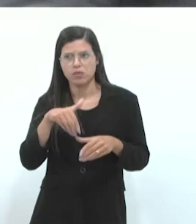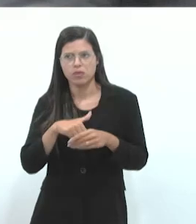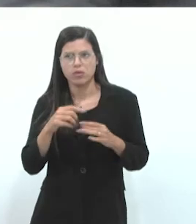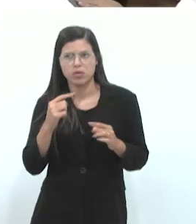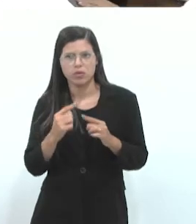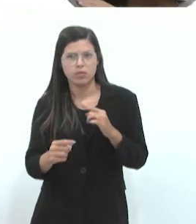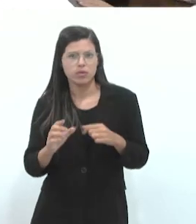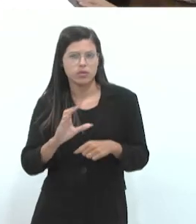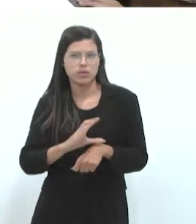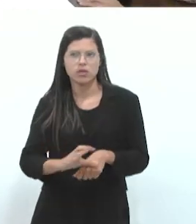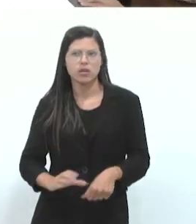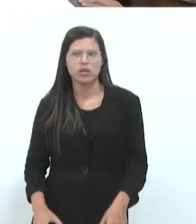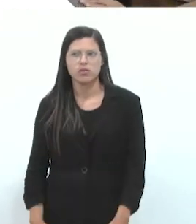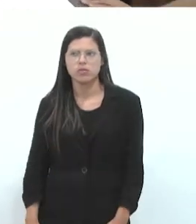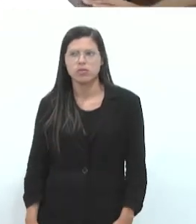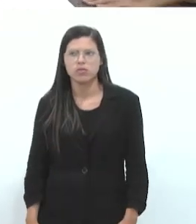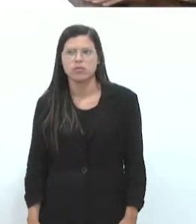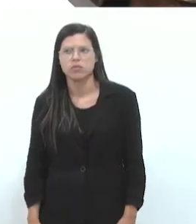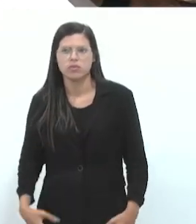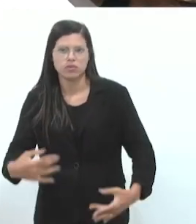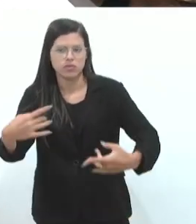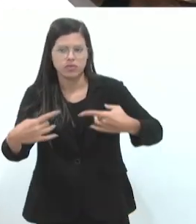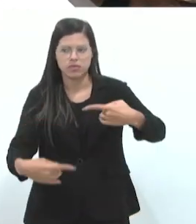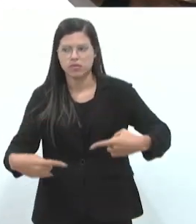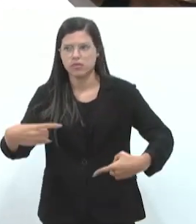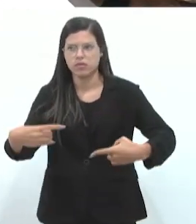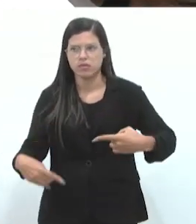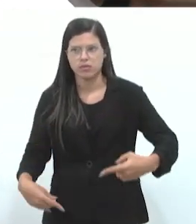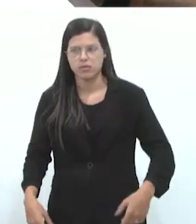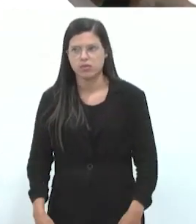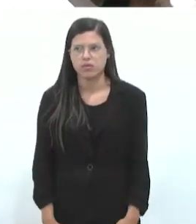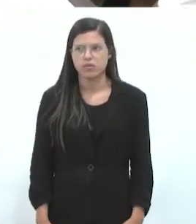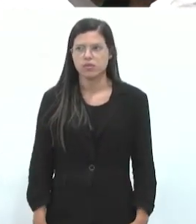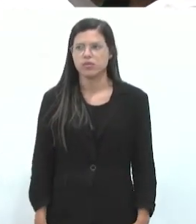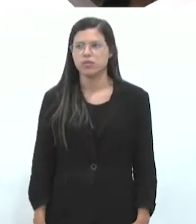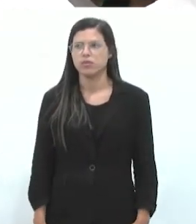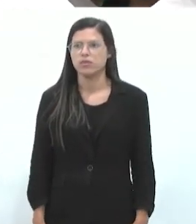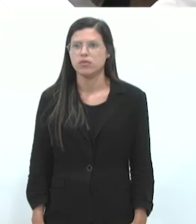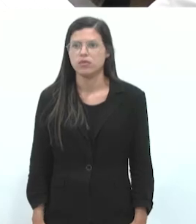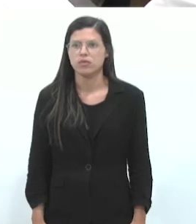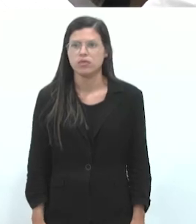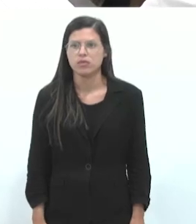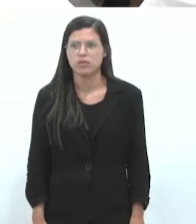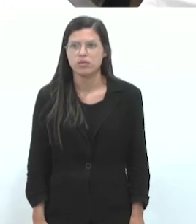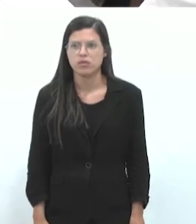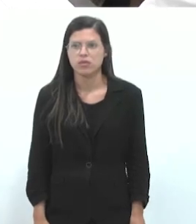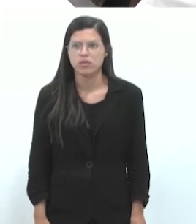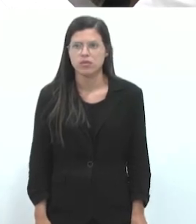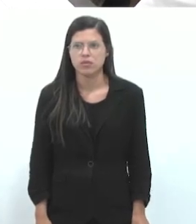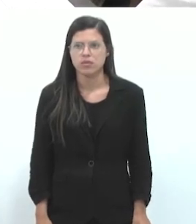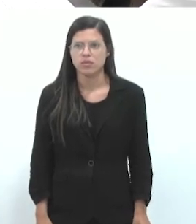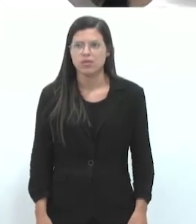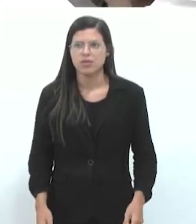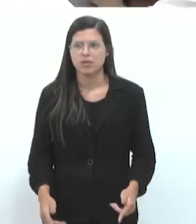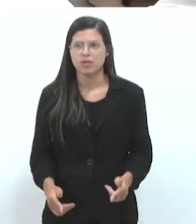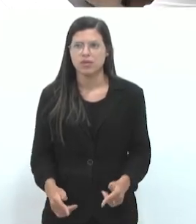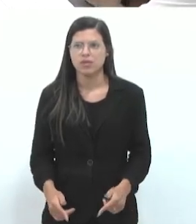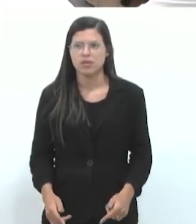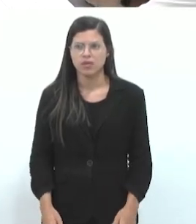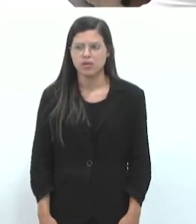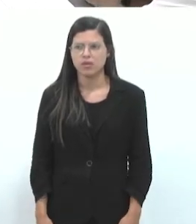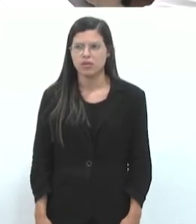inconstitucionalidade. Em discussão. Eu vou discutir a matéria. E Magé não confronta com Guapimirim.